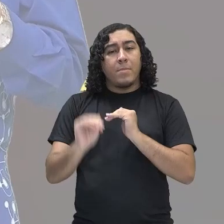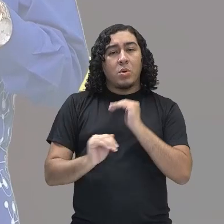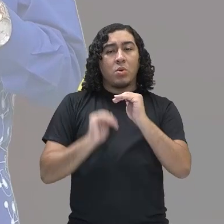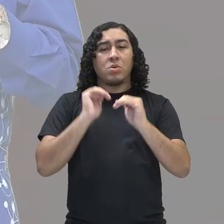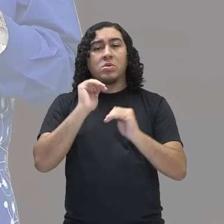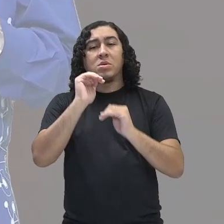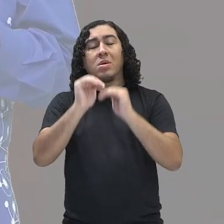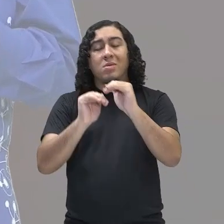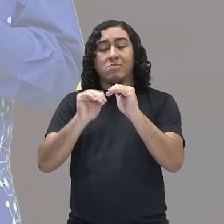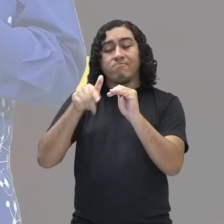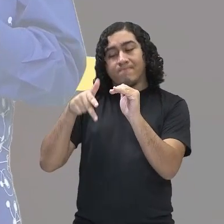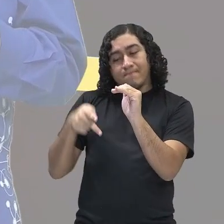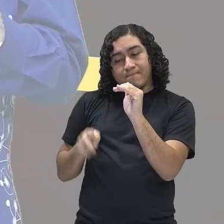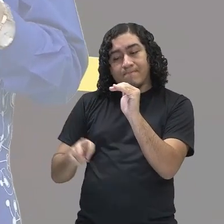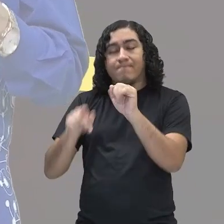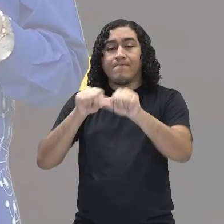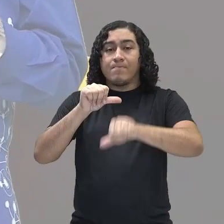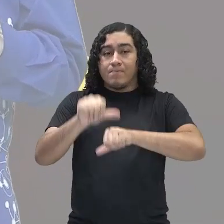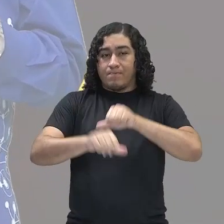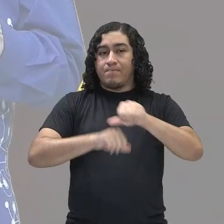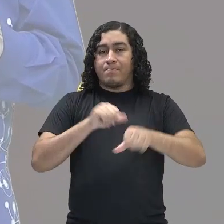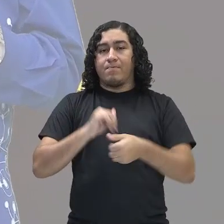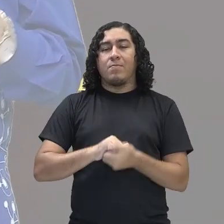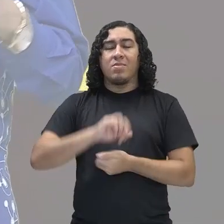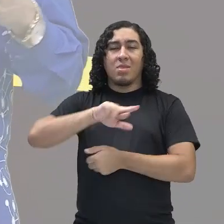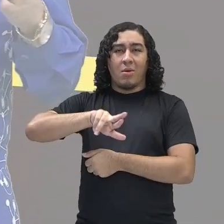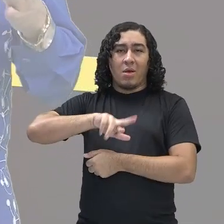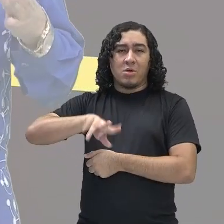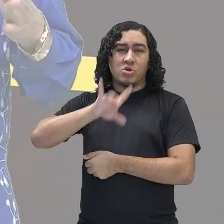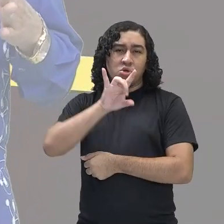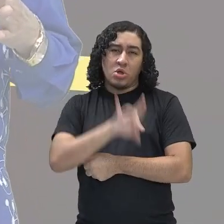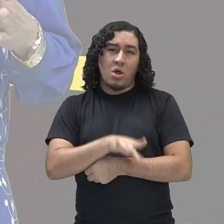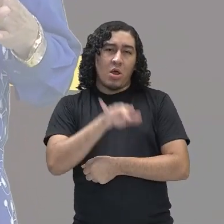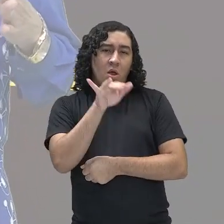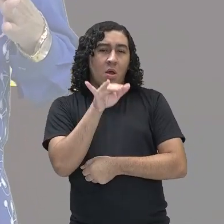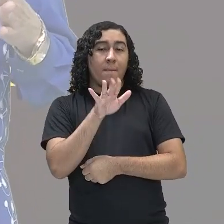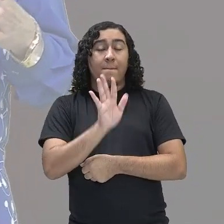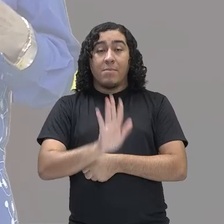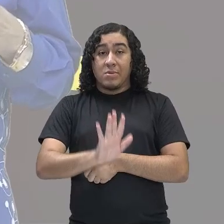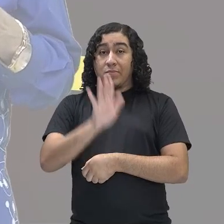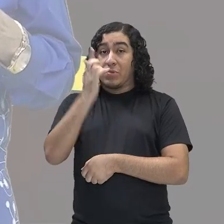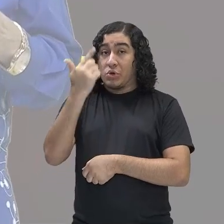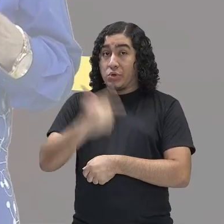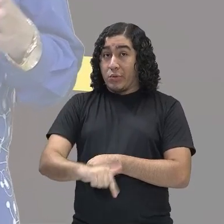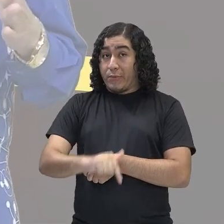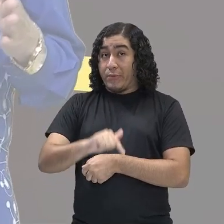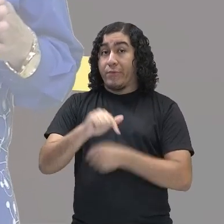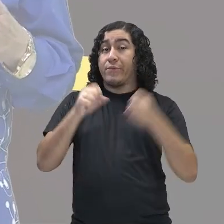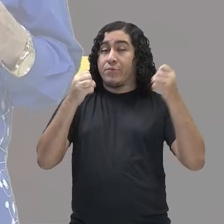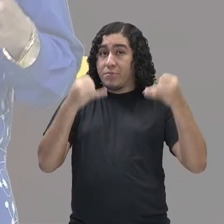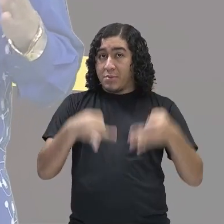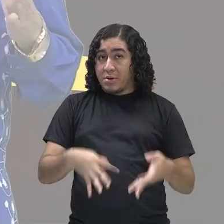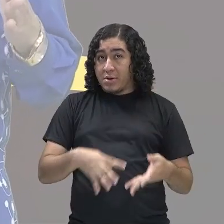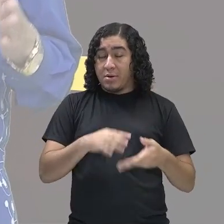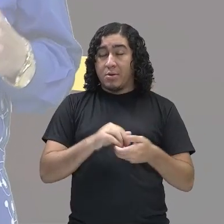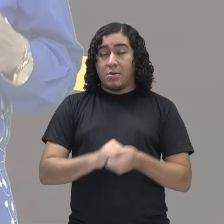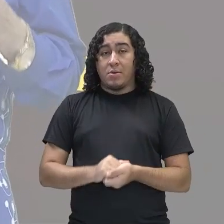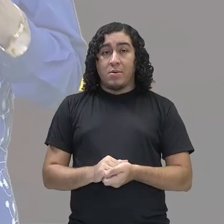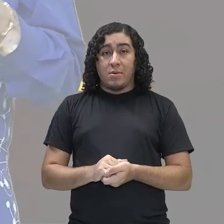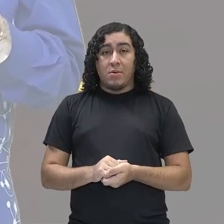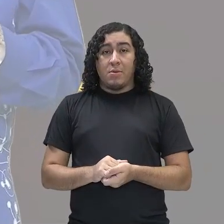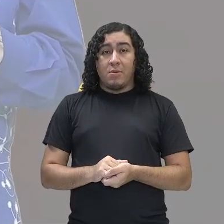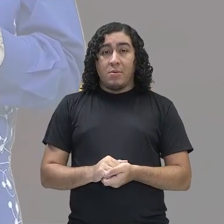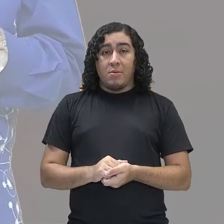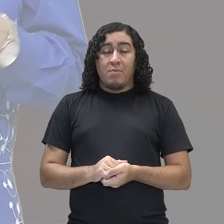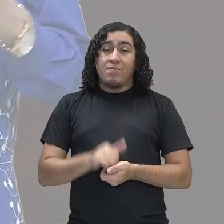em constante mudança. Não é somente, mais uma vez, aqui vamos reforçar, aquele, passou de um